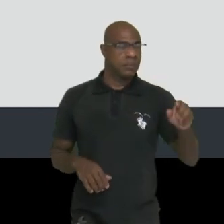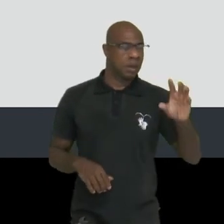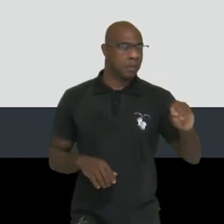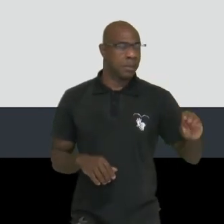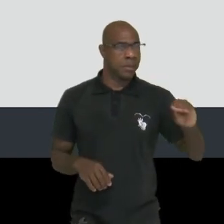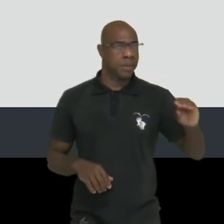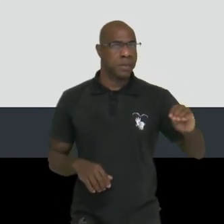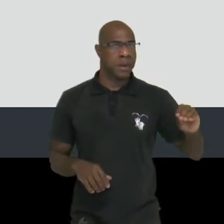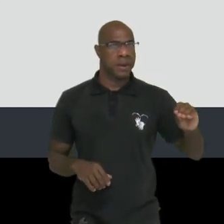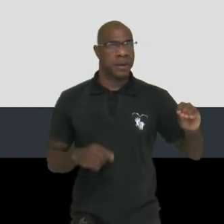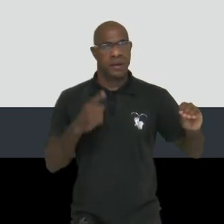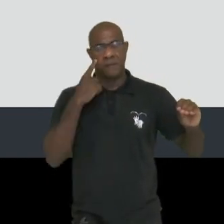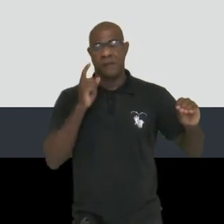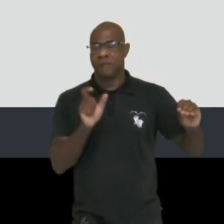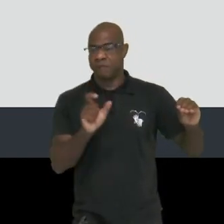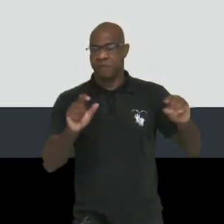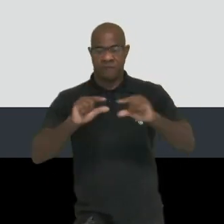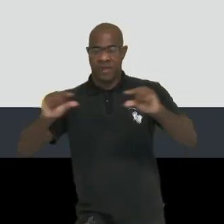We're on a football team.